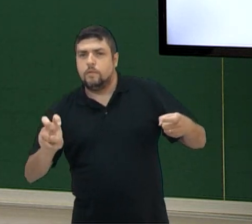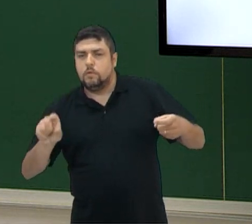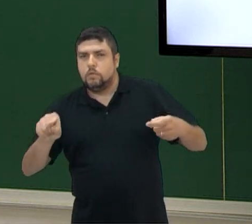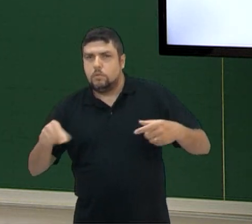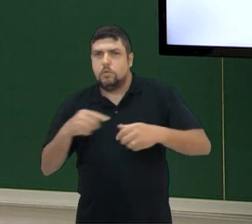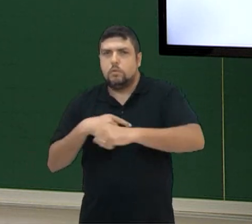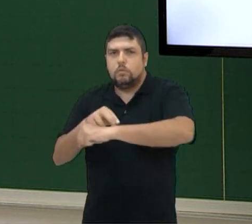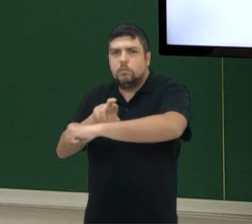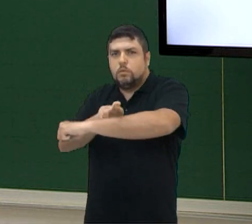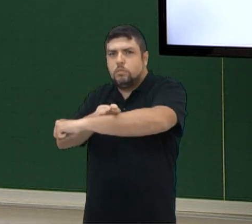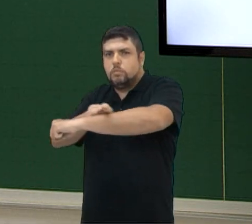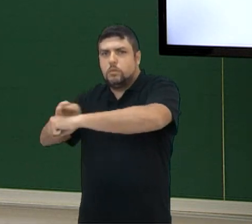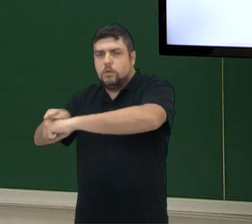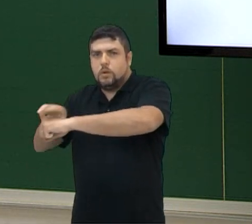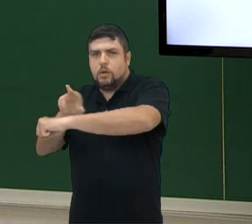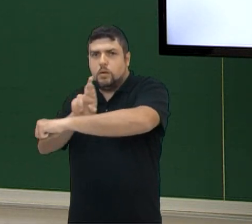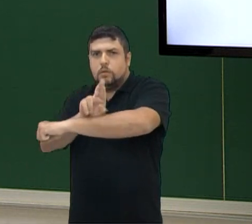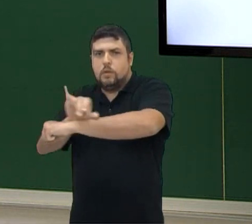polígono.